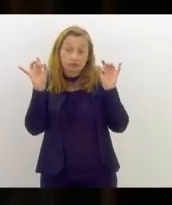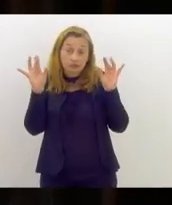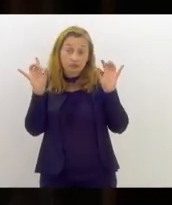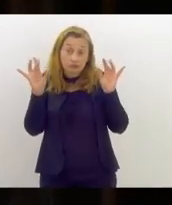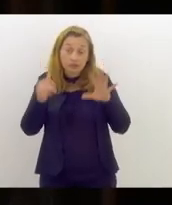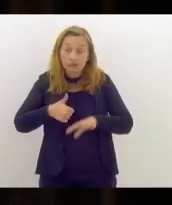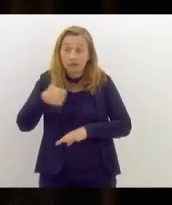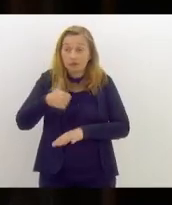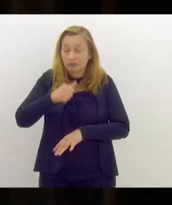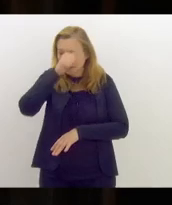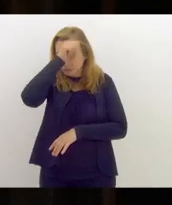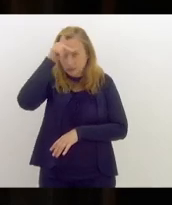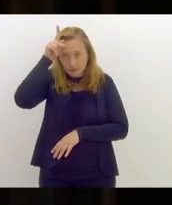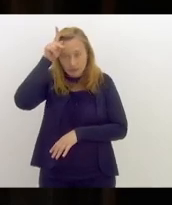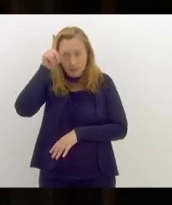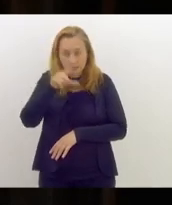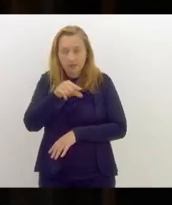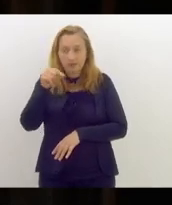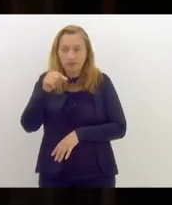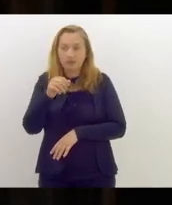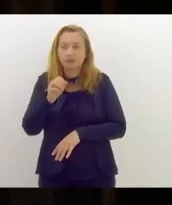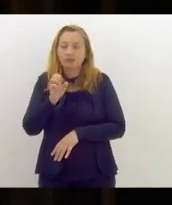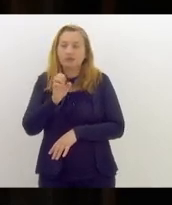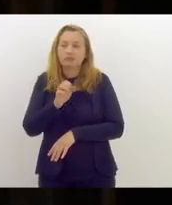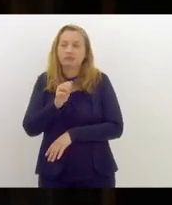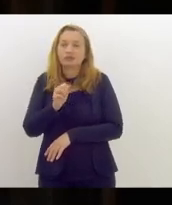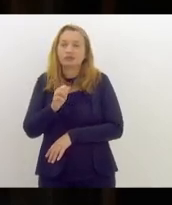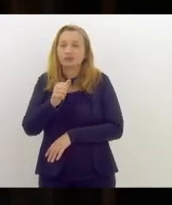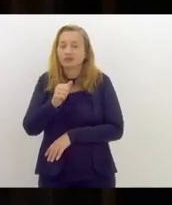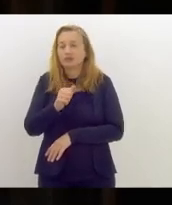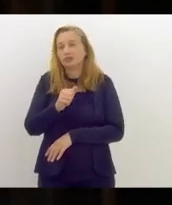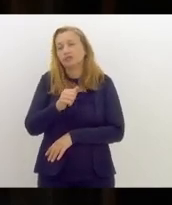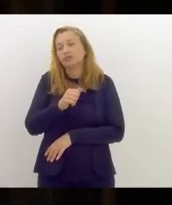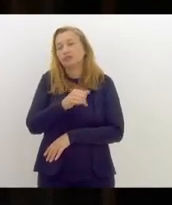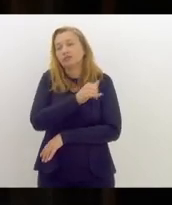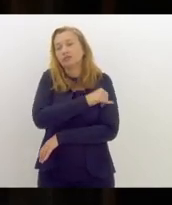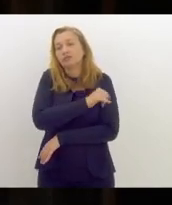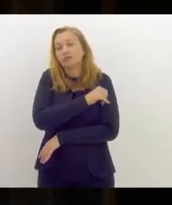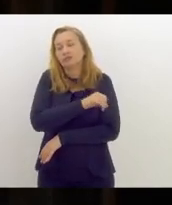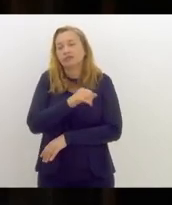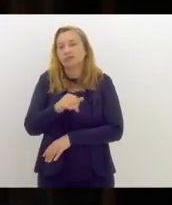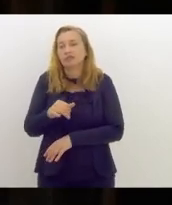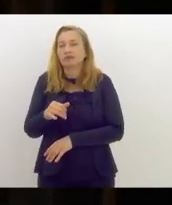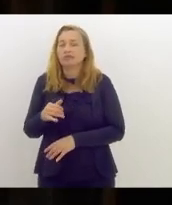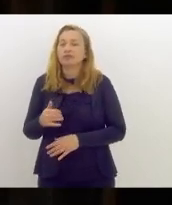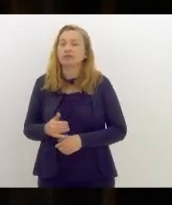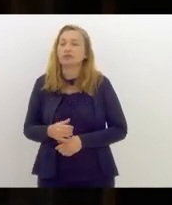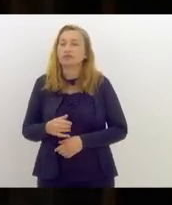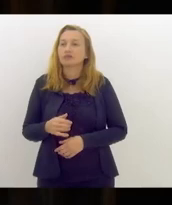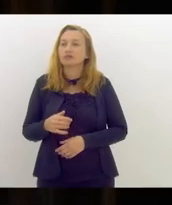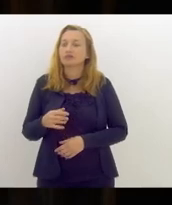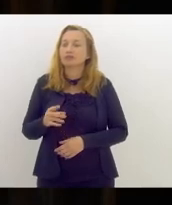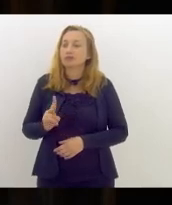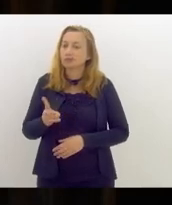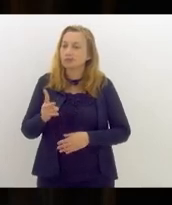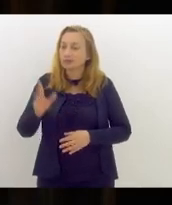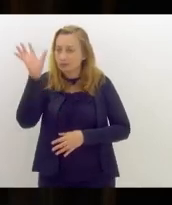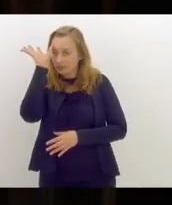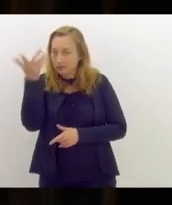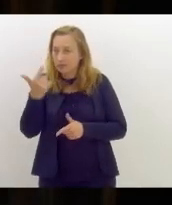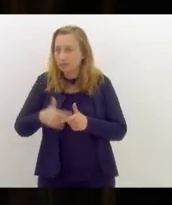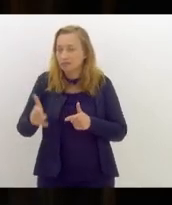do primeiro prefeito eleito da cidade do Rio de Janeiro e sempre Para resolver encrencas nunca me convidaram